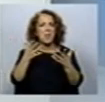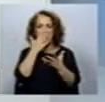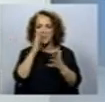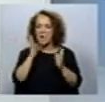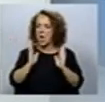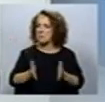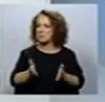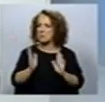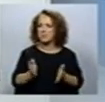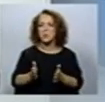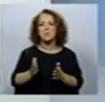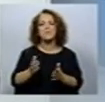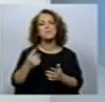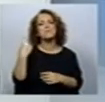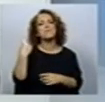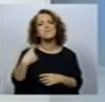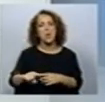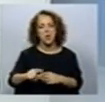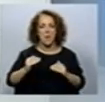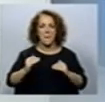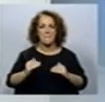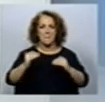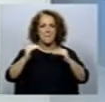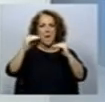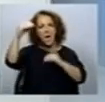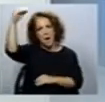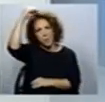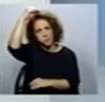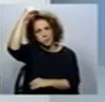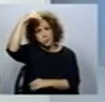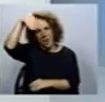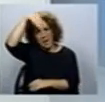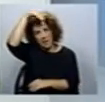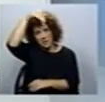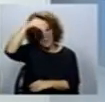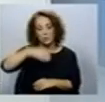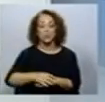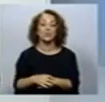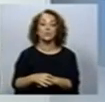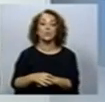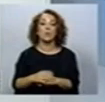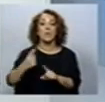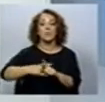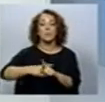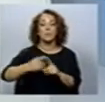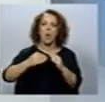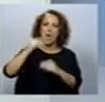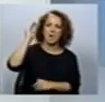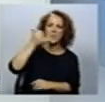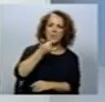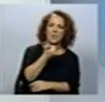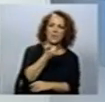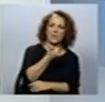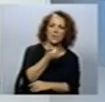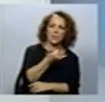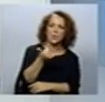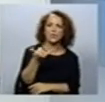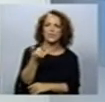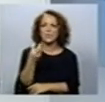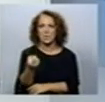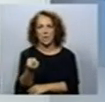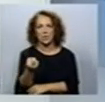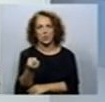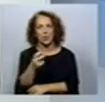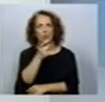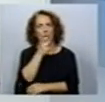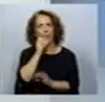Essa chuva fraca será prevista mais para as regiões do Alentejo. Temperaturas aqui elevadas, 22, 23 graus no Alentejo, chegam mesmo aos